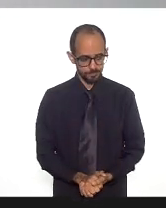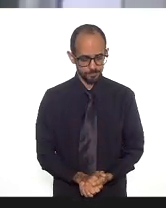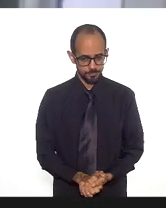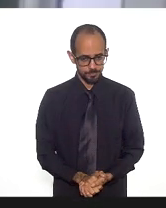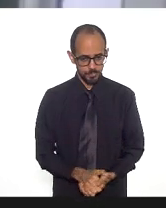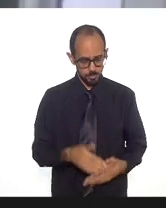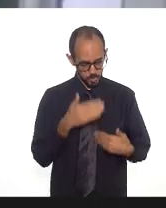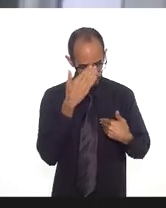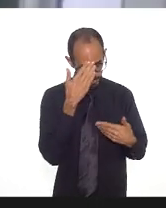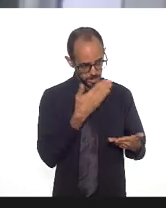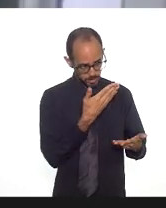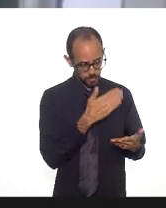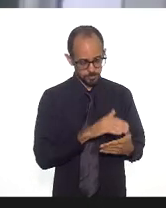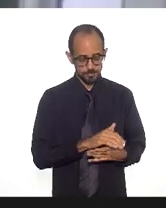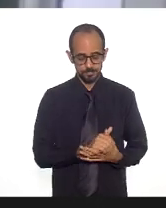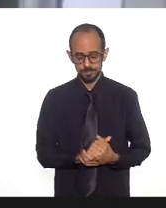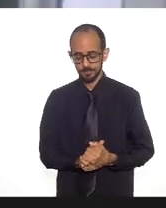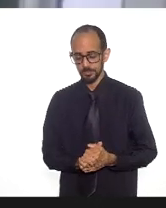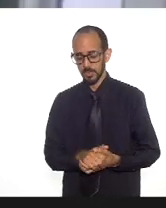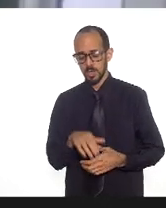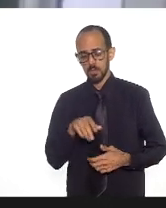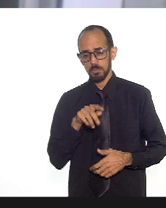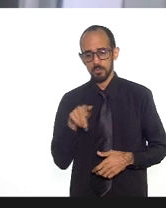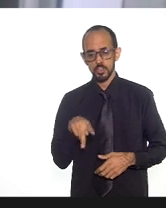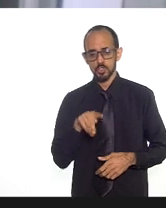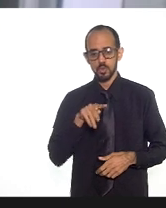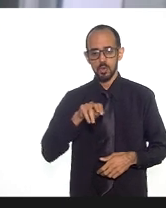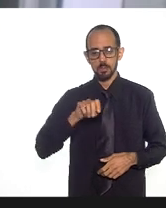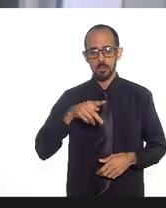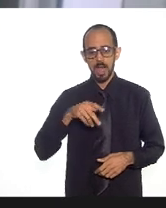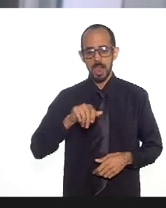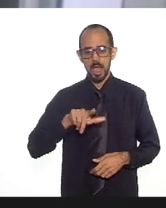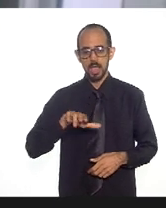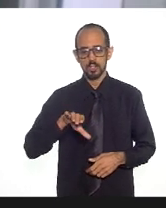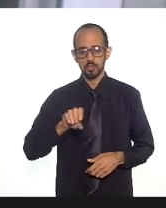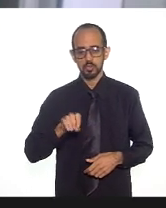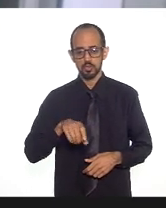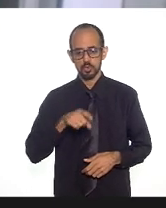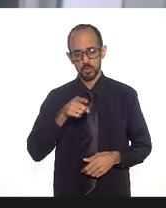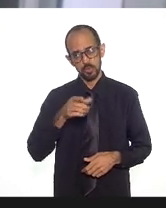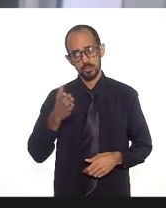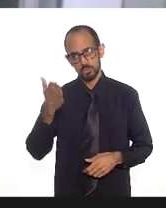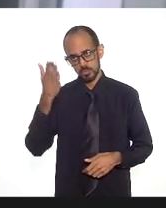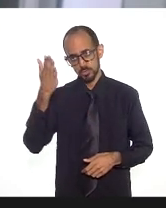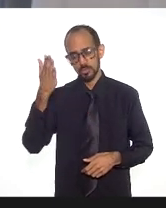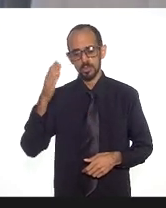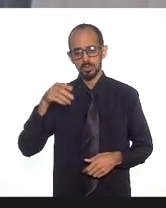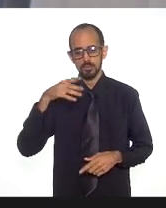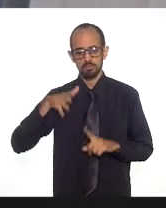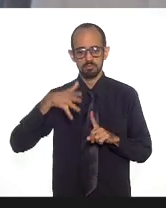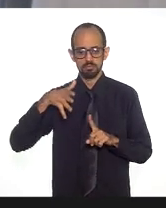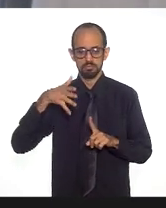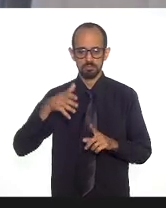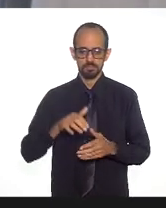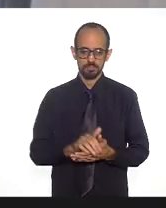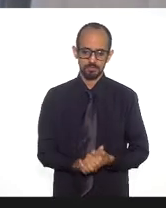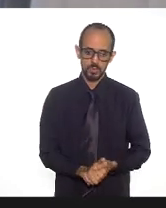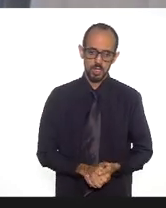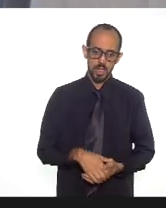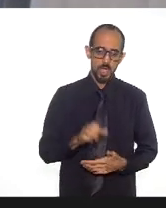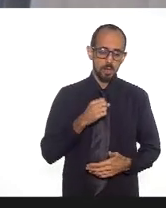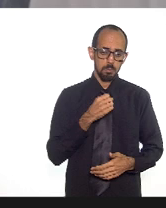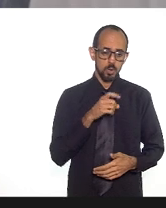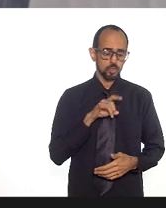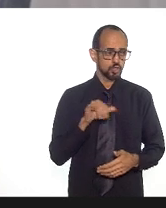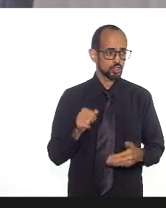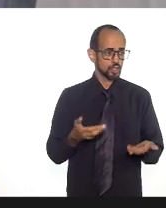Obrigado, Flávio. Professor Raul Palácio, agradeço a sua presença. Vossa Magnificência tem a palavra. Bom dia a todos e